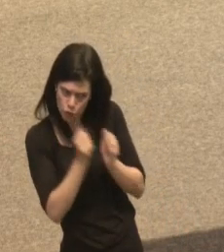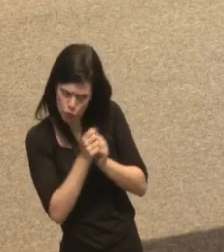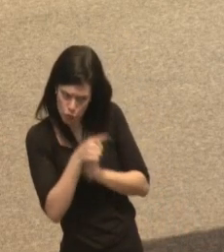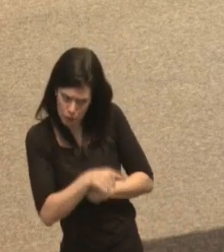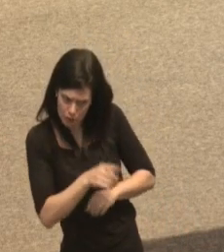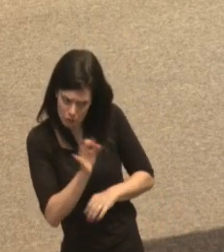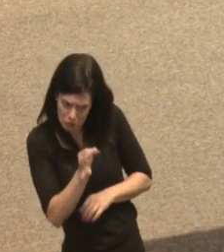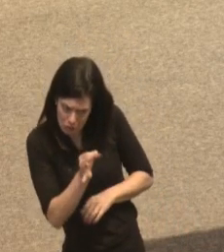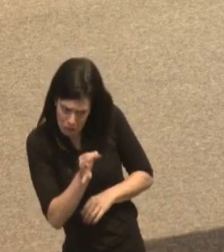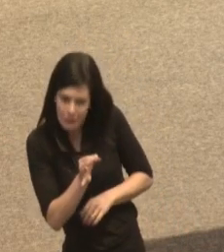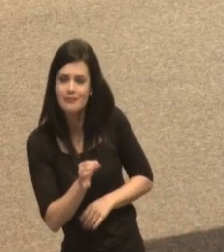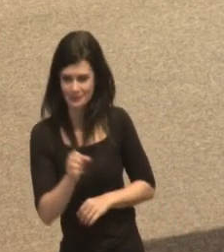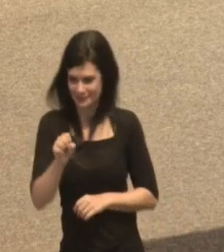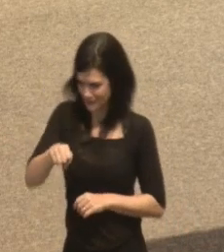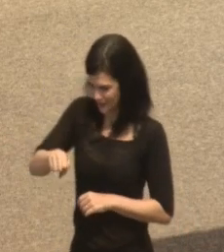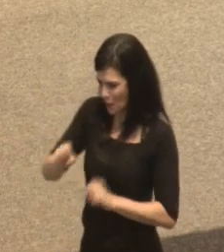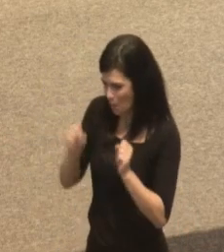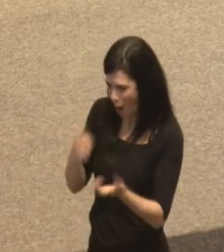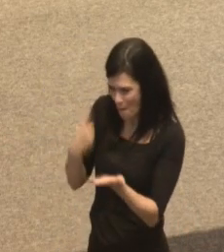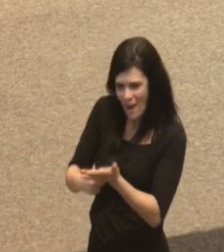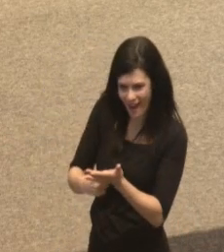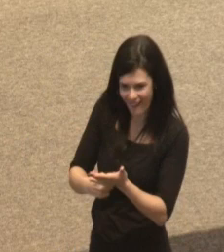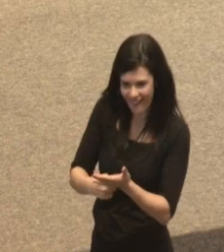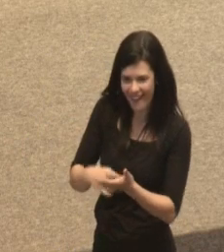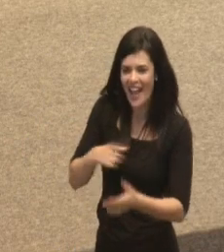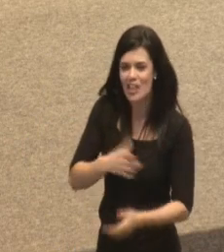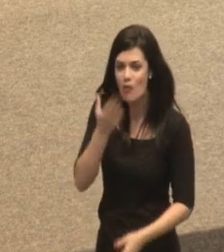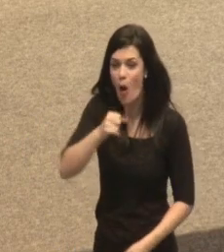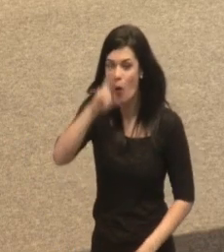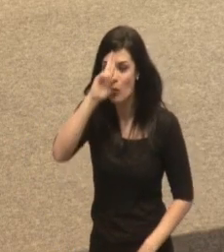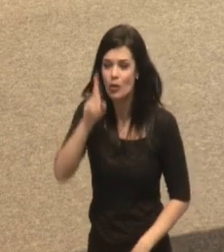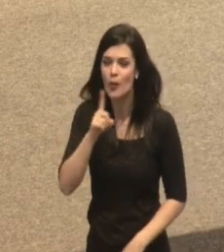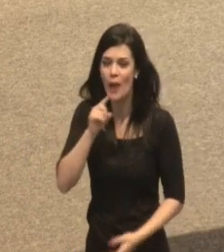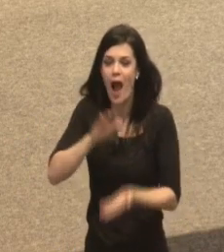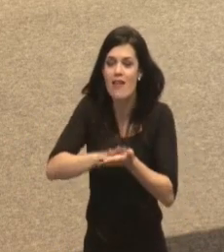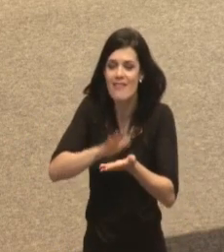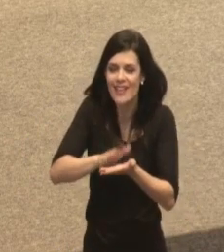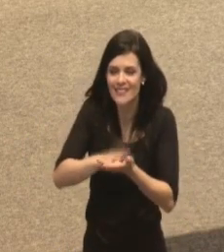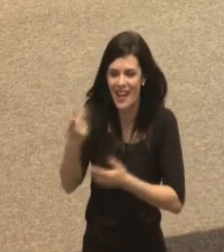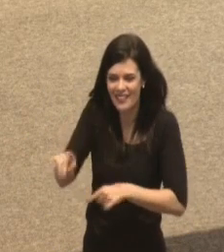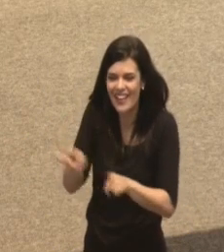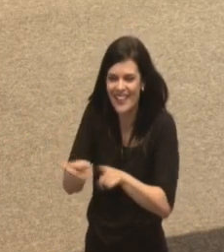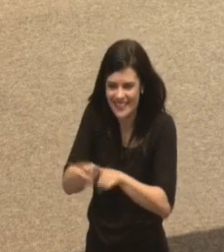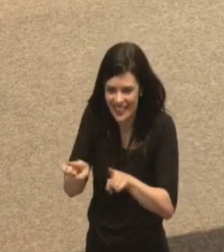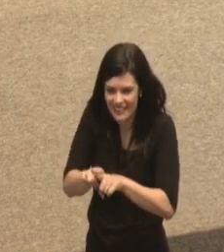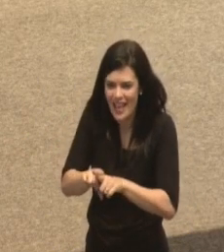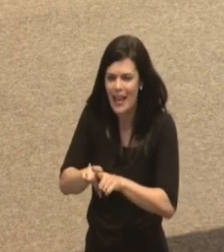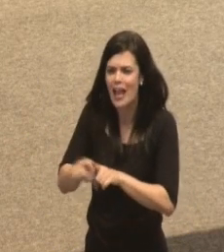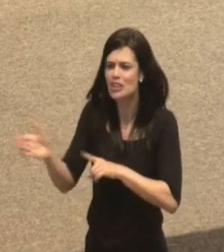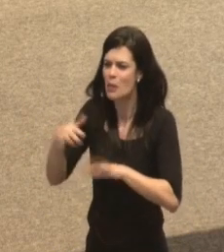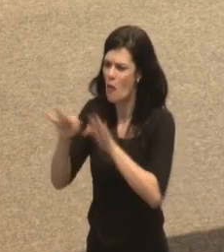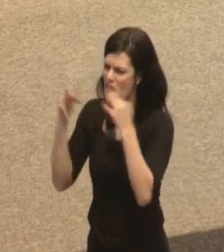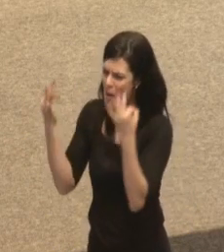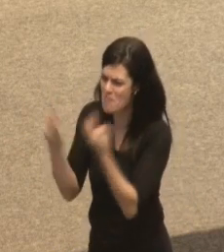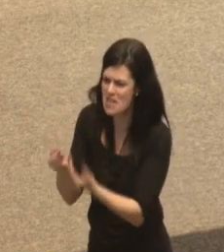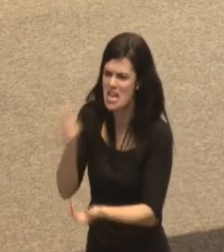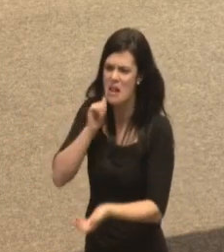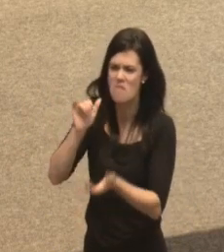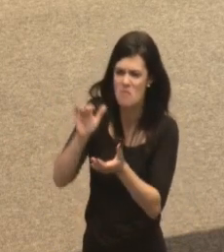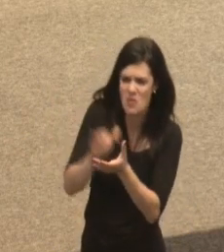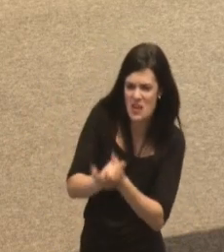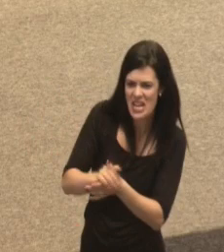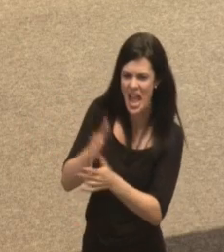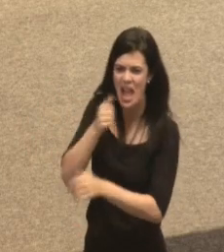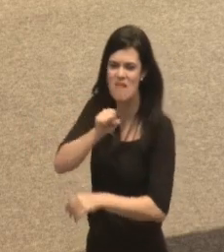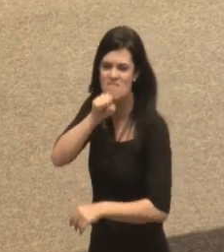era o aniversário dele, ele trouxe a mãe, trouxe a esposa, trouxe as 2 filhas, trouxe a família toda para almoçar comigo e mostrar para mim, pastor, eu